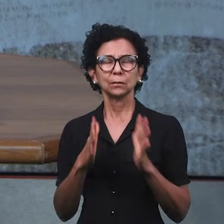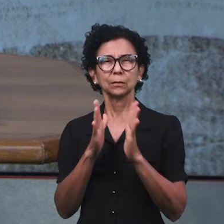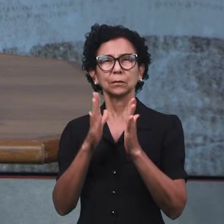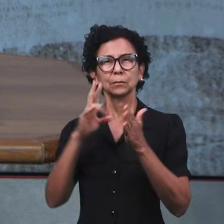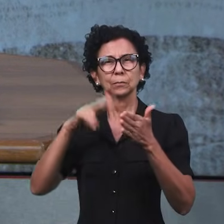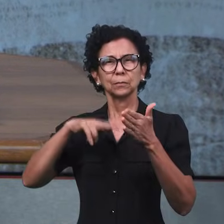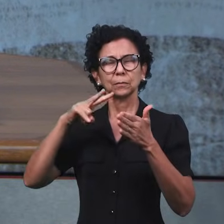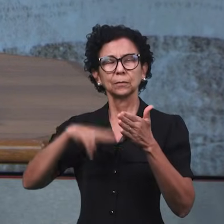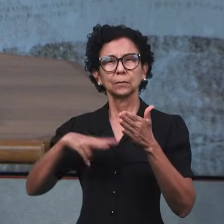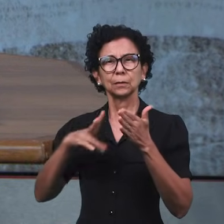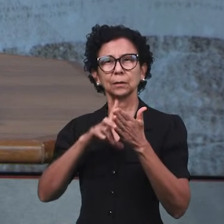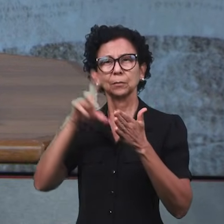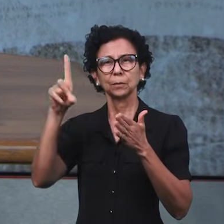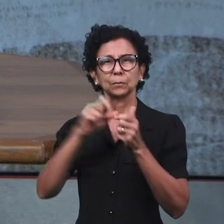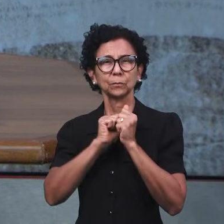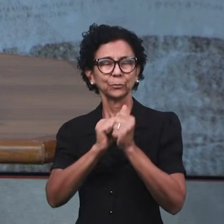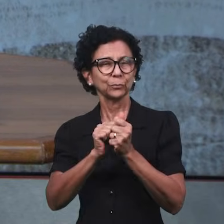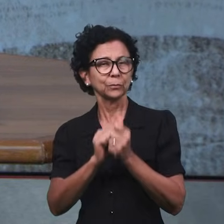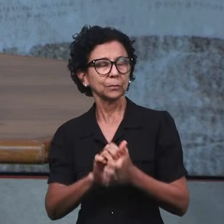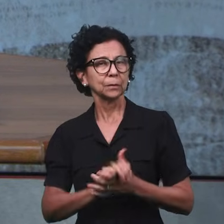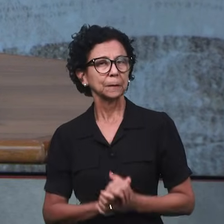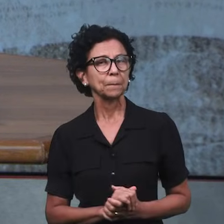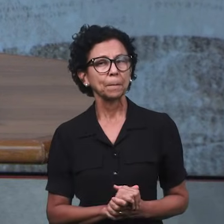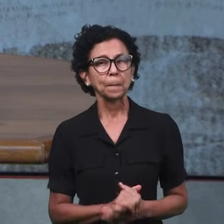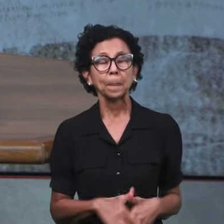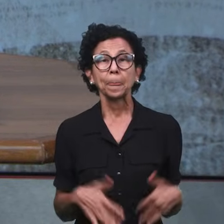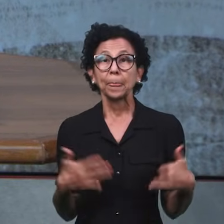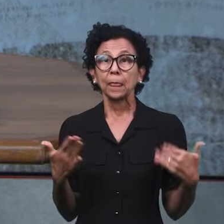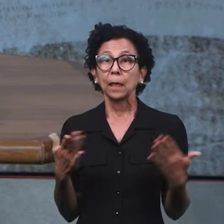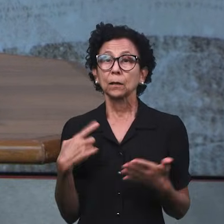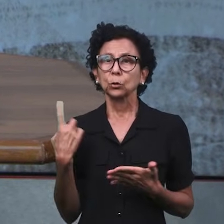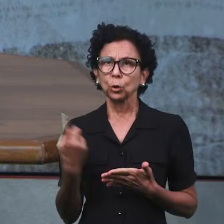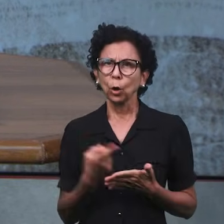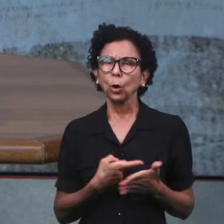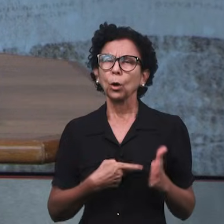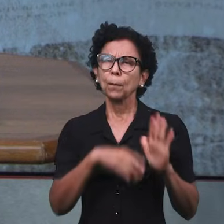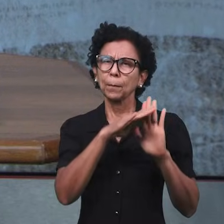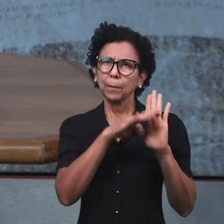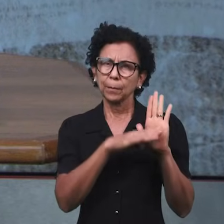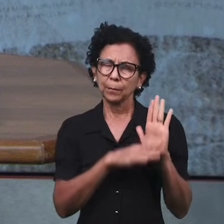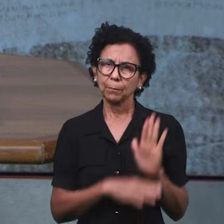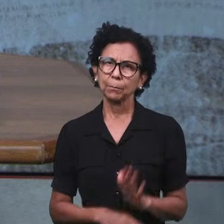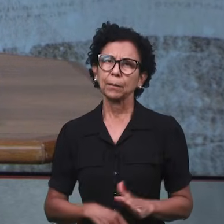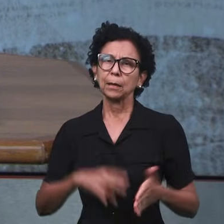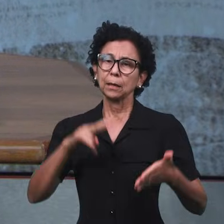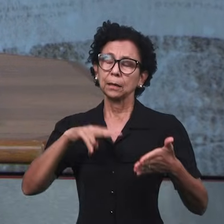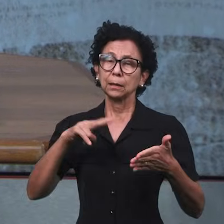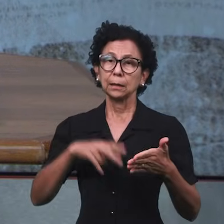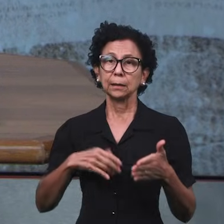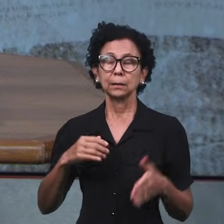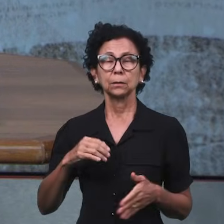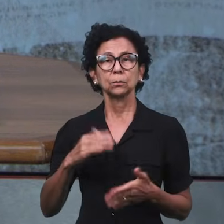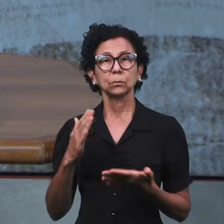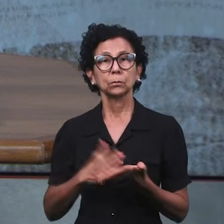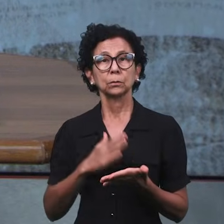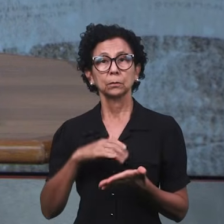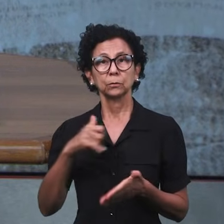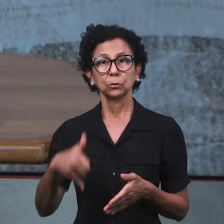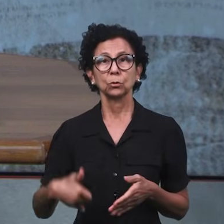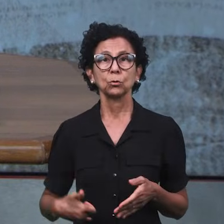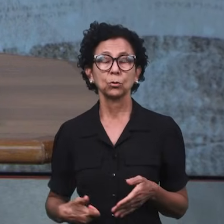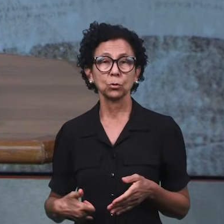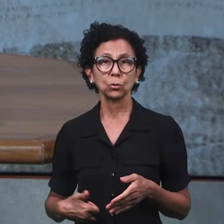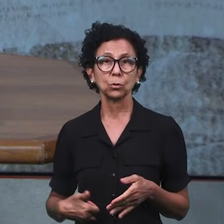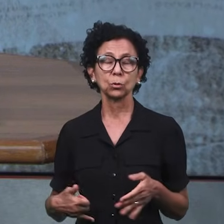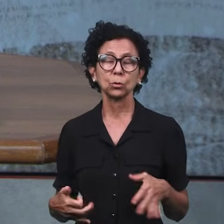palavra juntos, não é? Então nós estamos fazendo a leitura sequencial, estamos no livro de Jó e hoje faremos